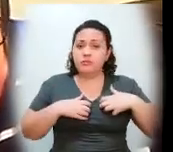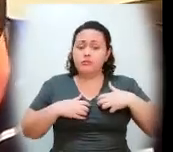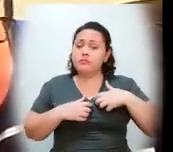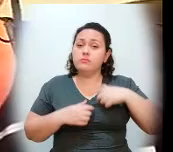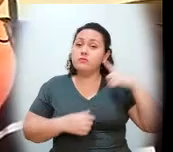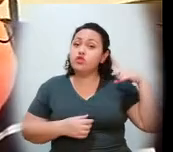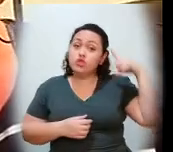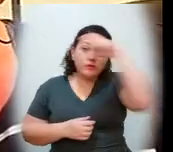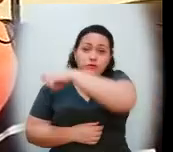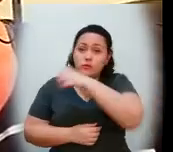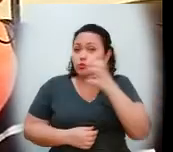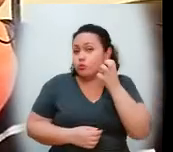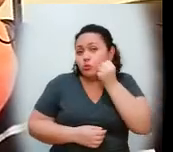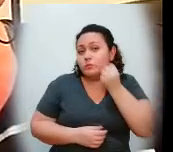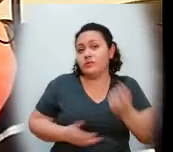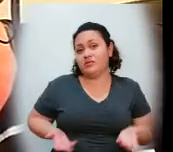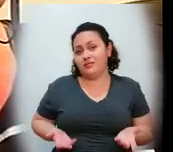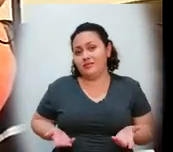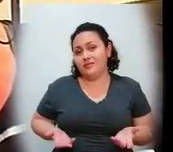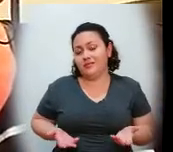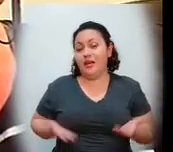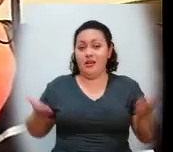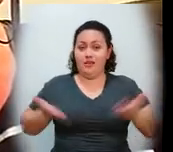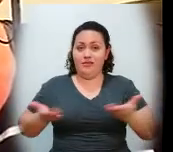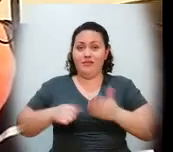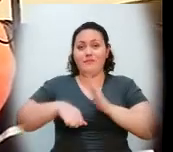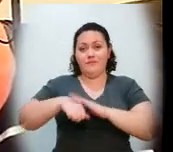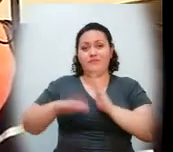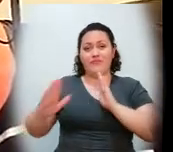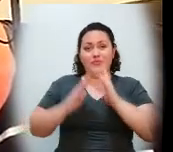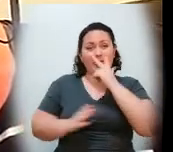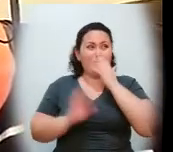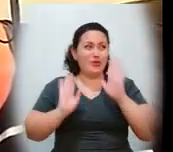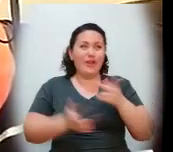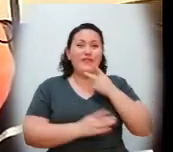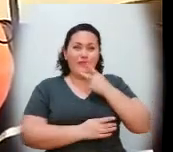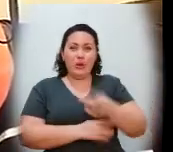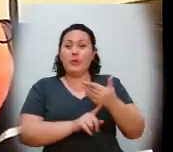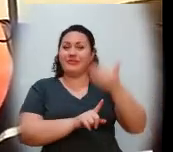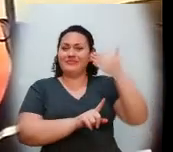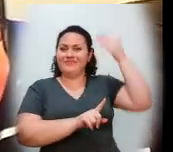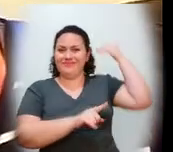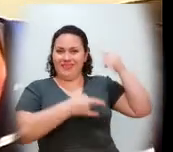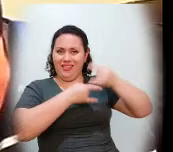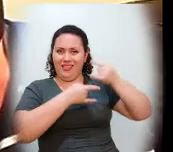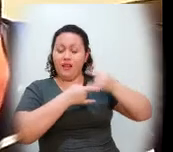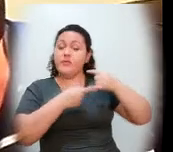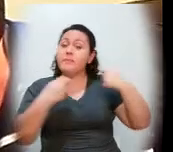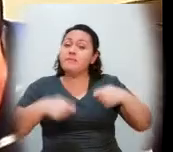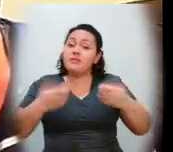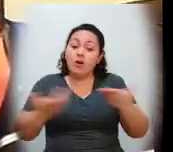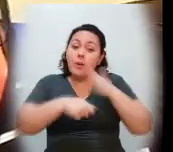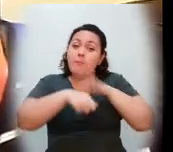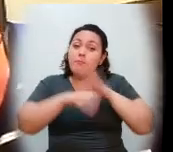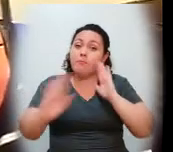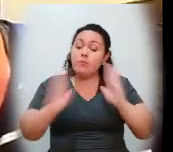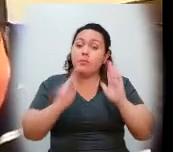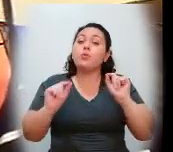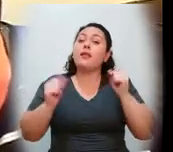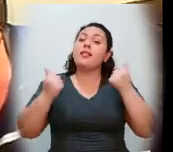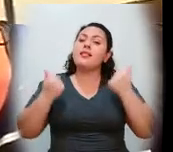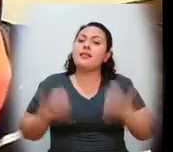sono. Então, esse é um momento que, como a gente disse já em outras lives, é um momento de pegar